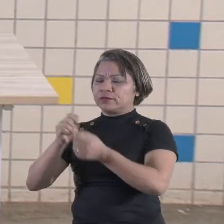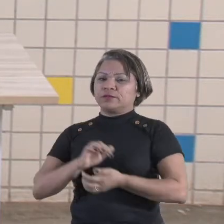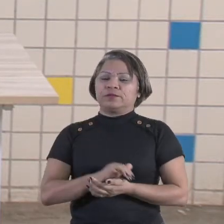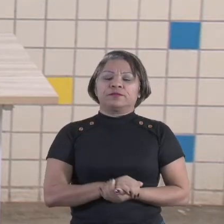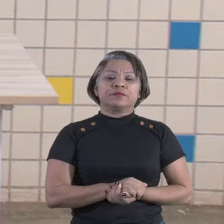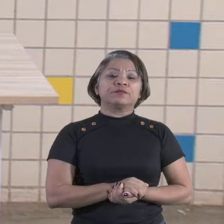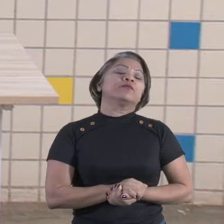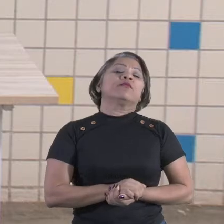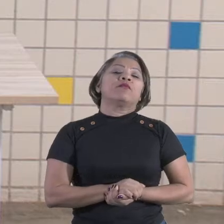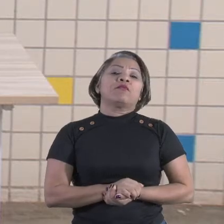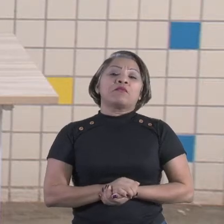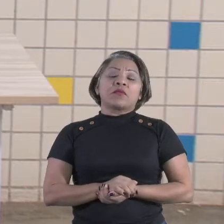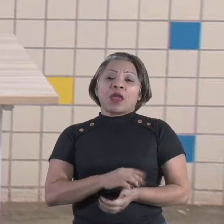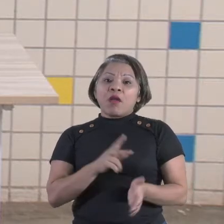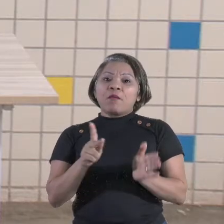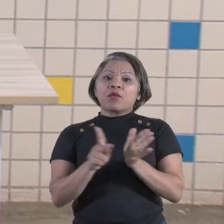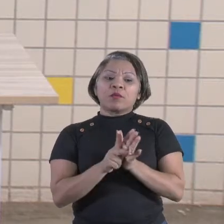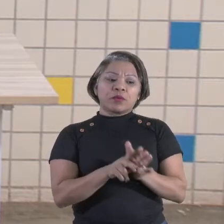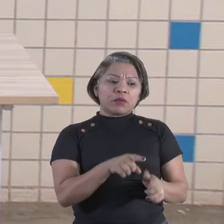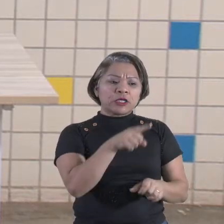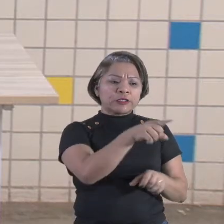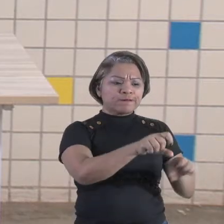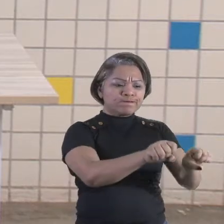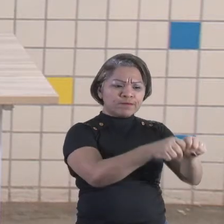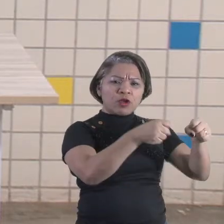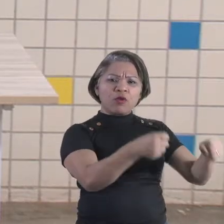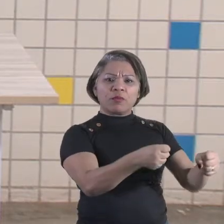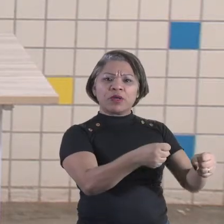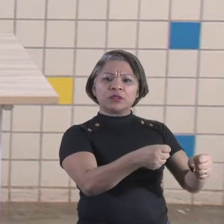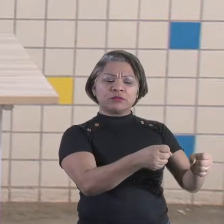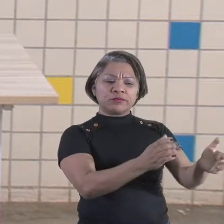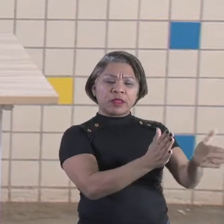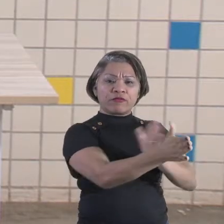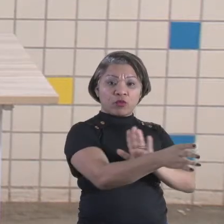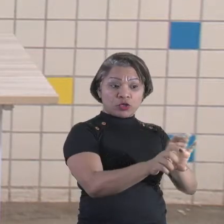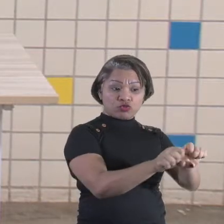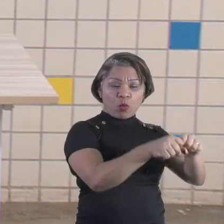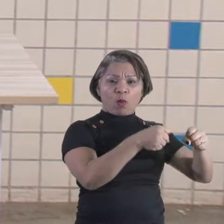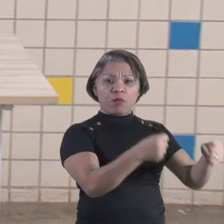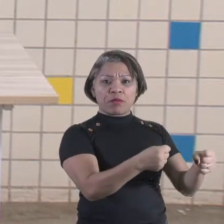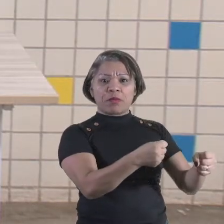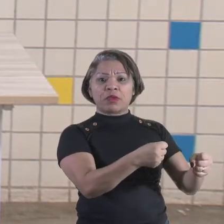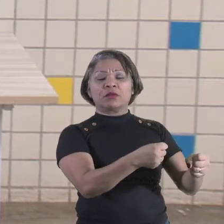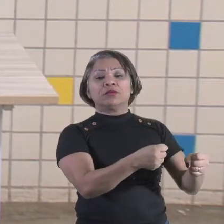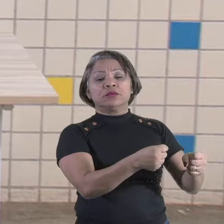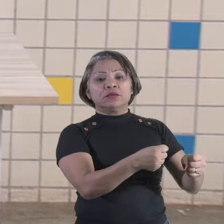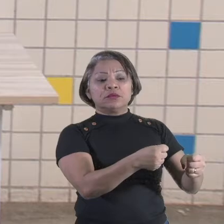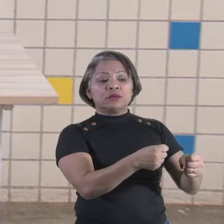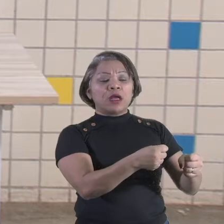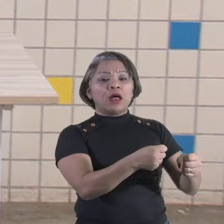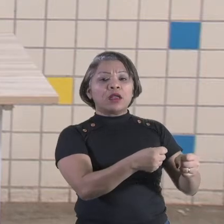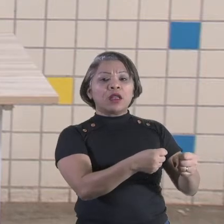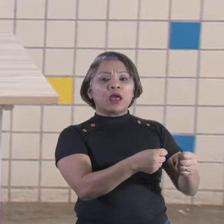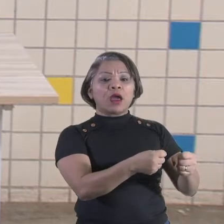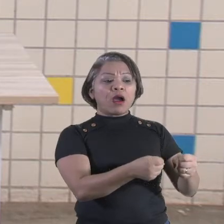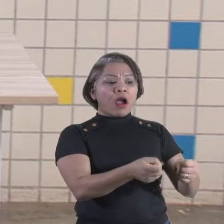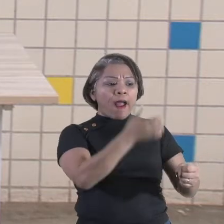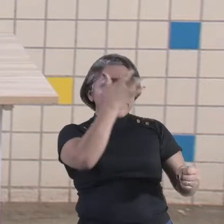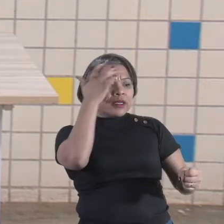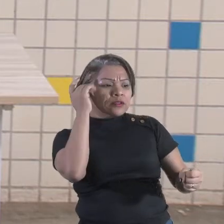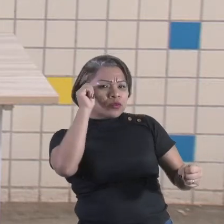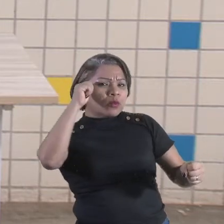O próprio nome diz rompimento. Na fuga de rompimento, os escravos queriam romper a